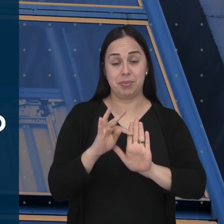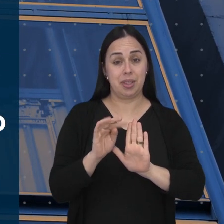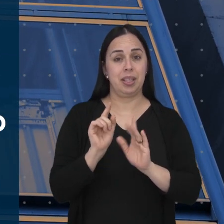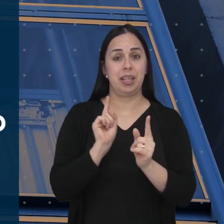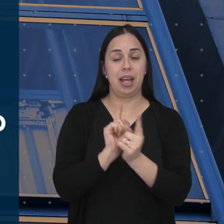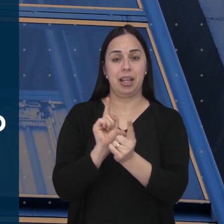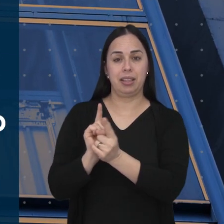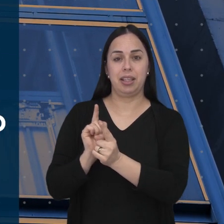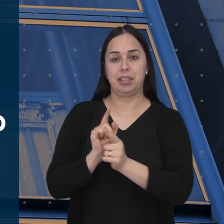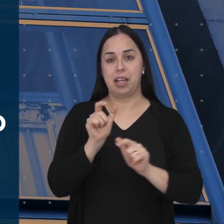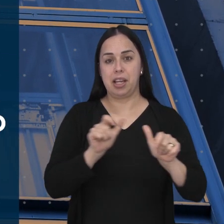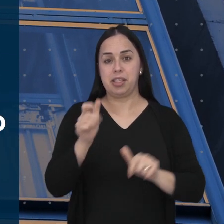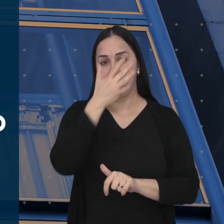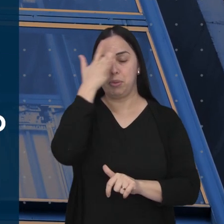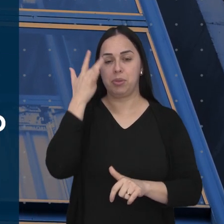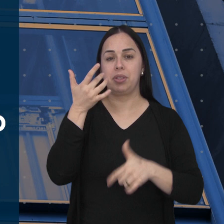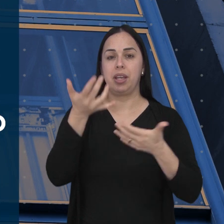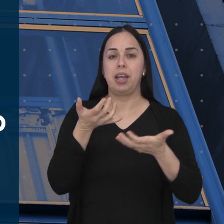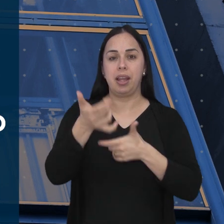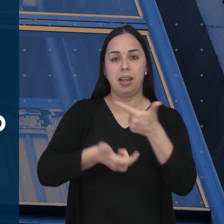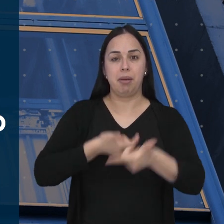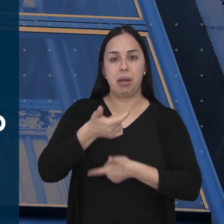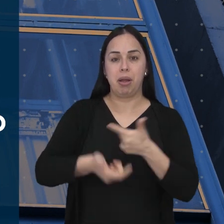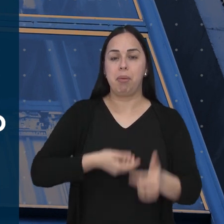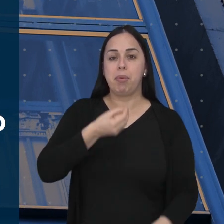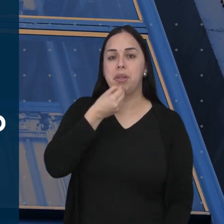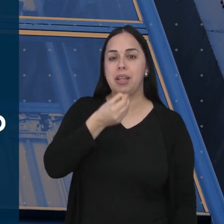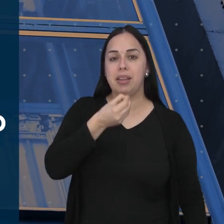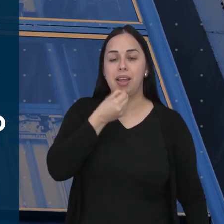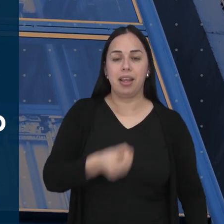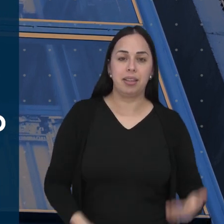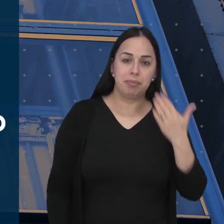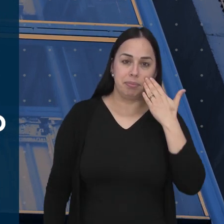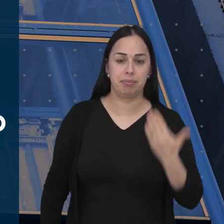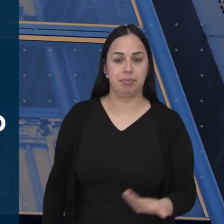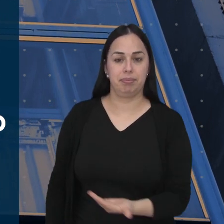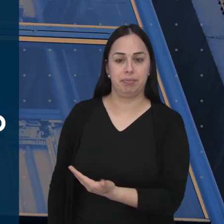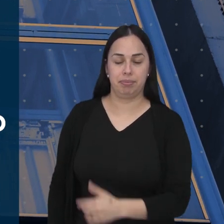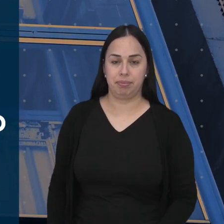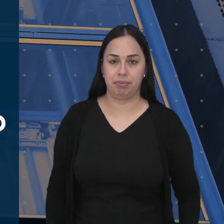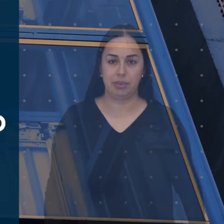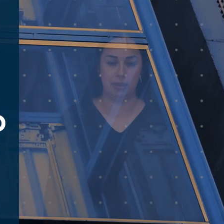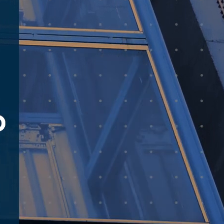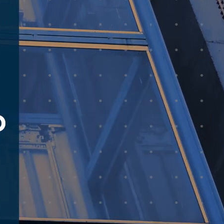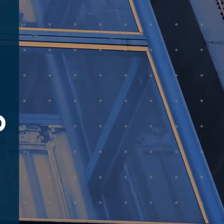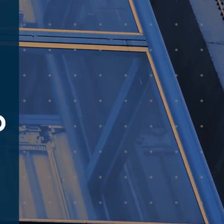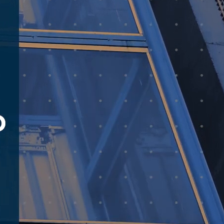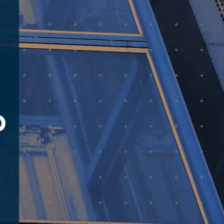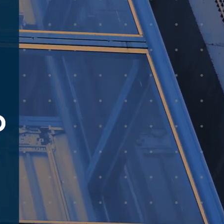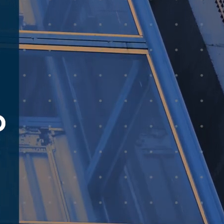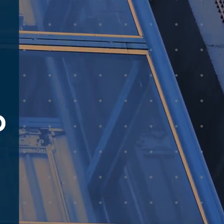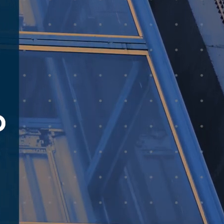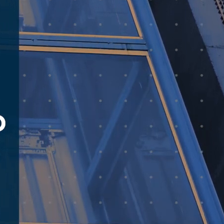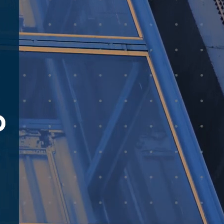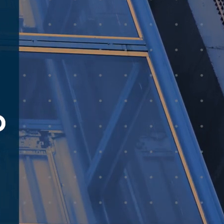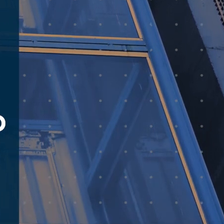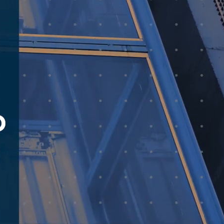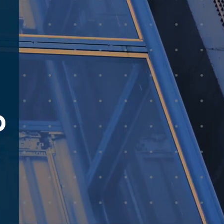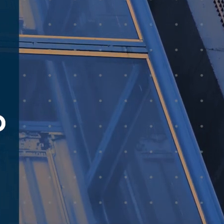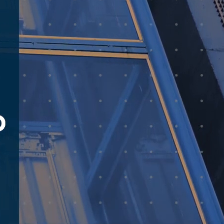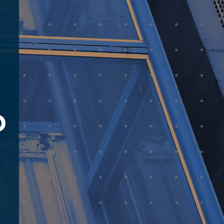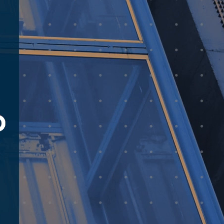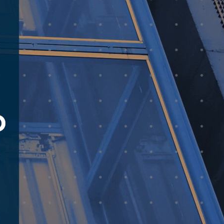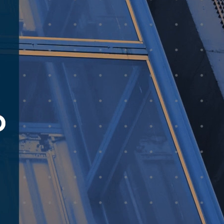O PAT, Posto de Atendimento ao Trabalhador de São José dos Campos, tem oportunidades de emprego para ajudante de